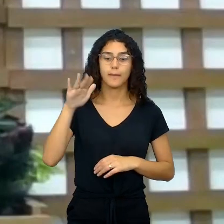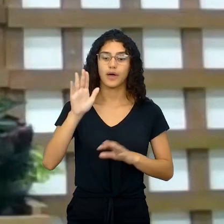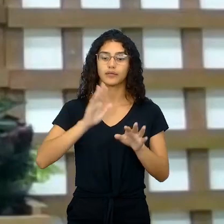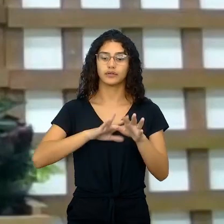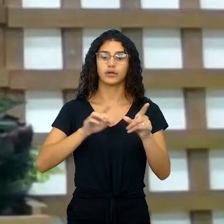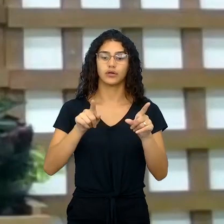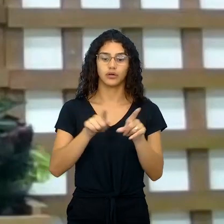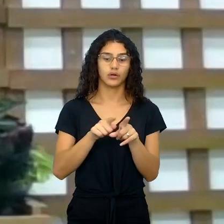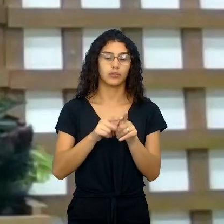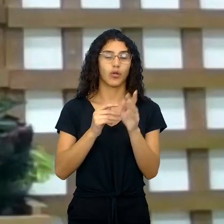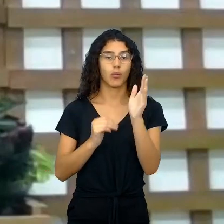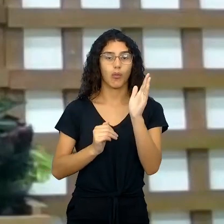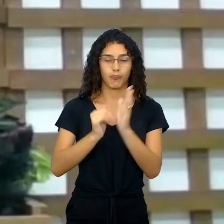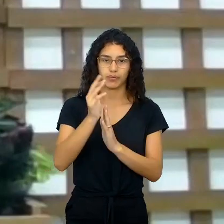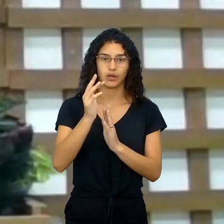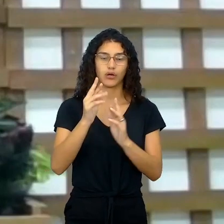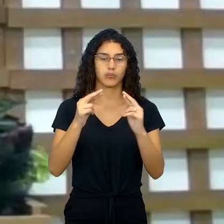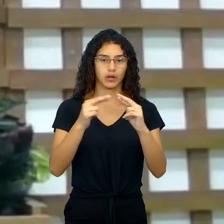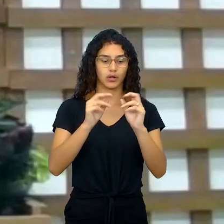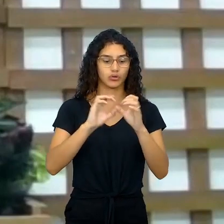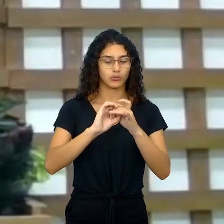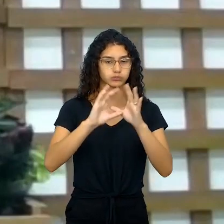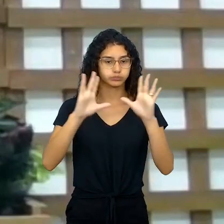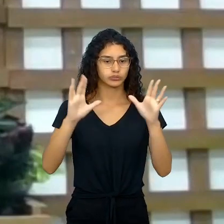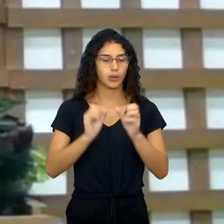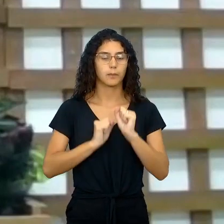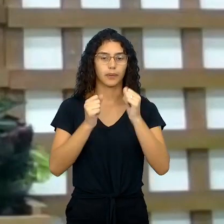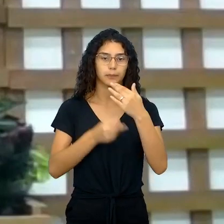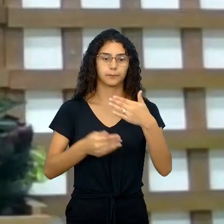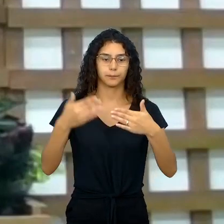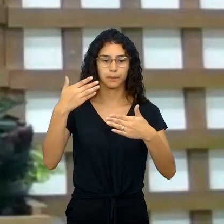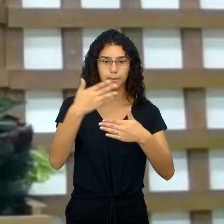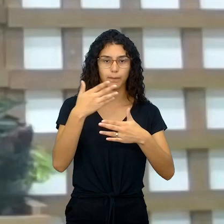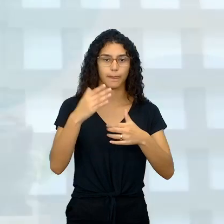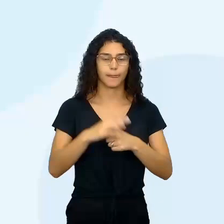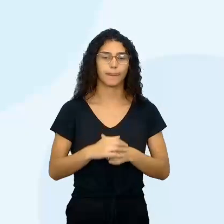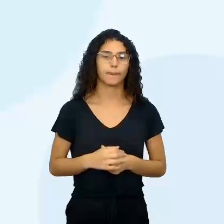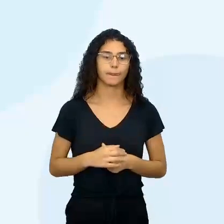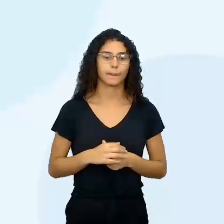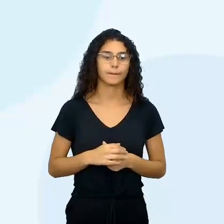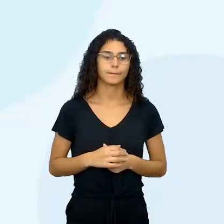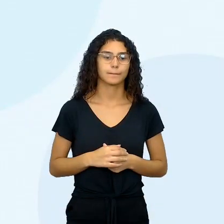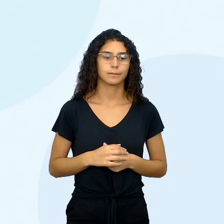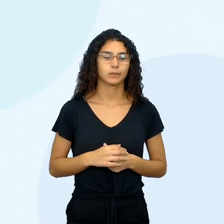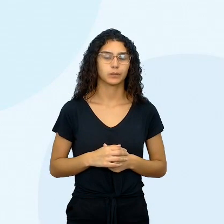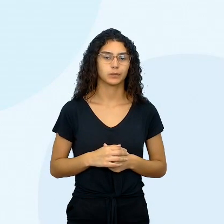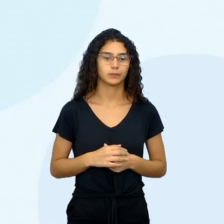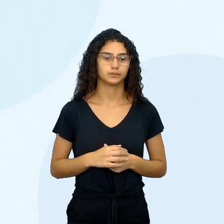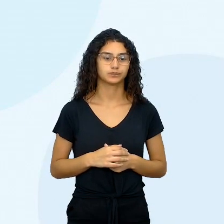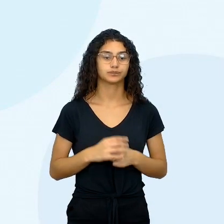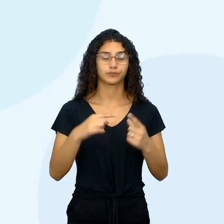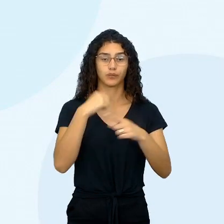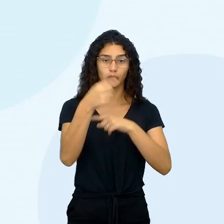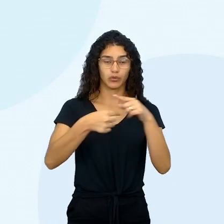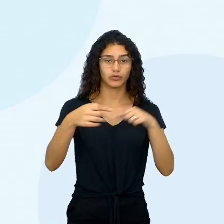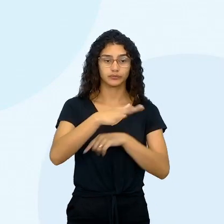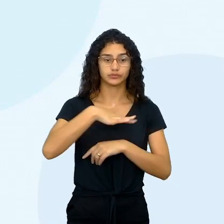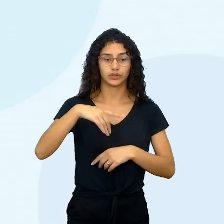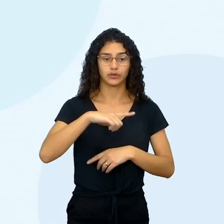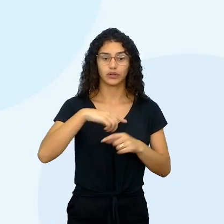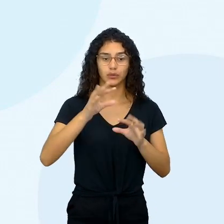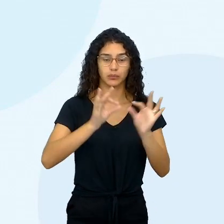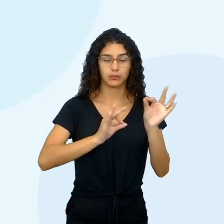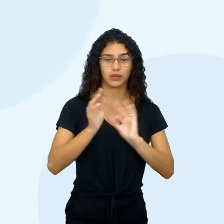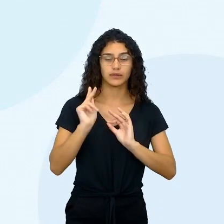aí de expandir aí o público da rede. Podendo passar para o próximo slide, os objetivos gerais do